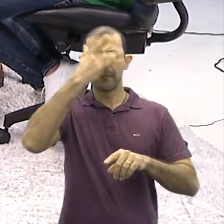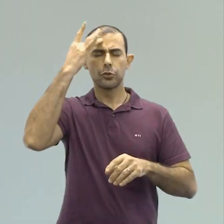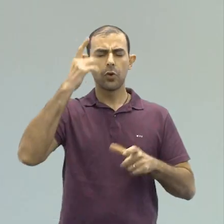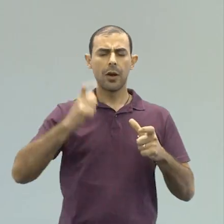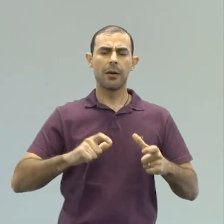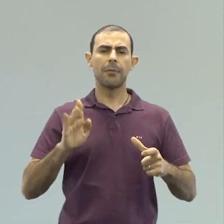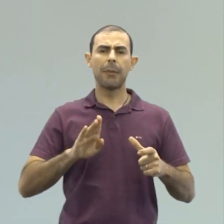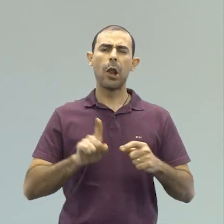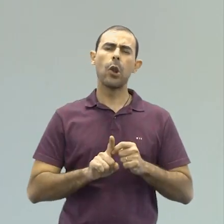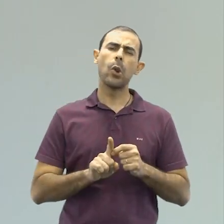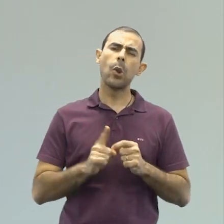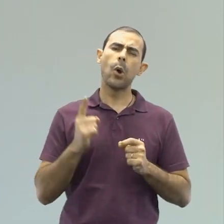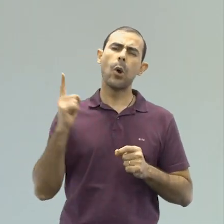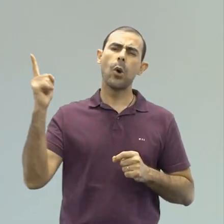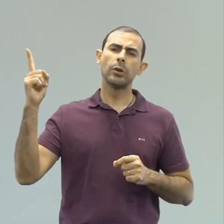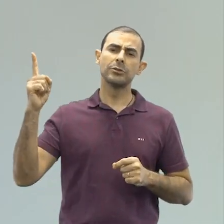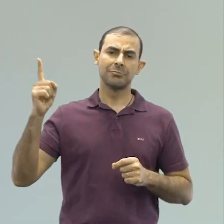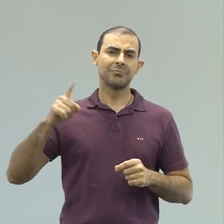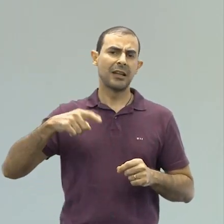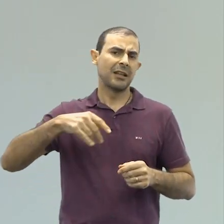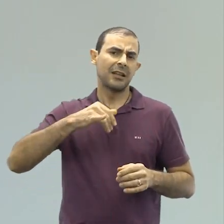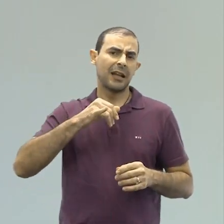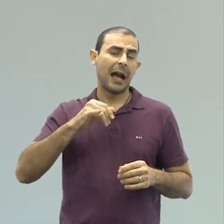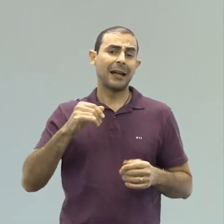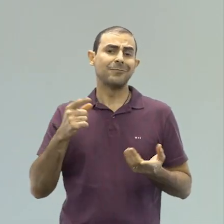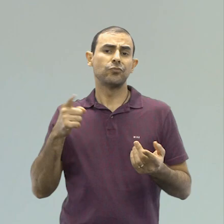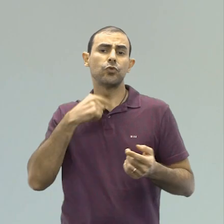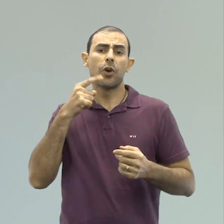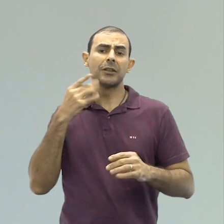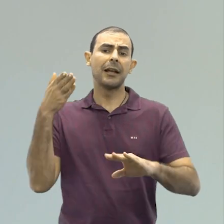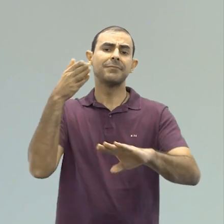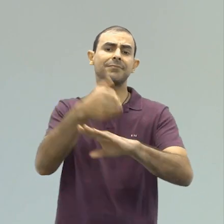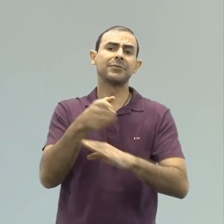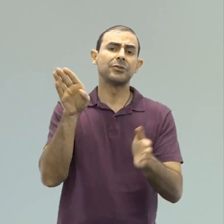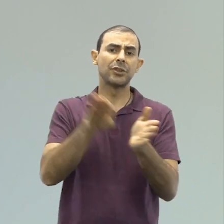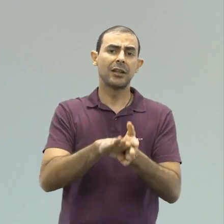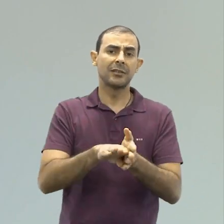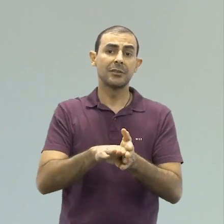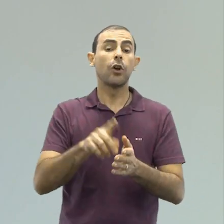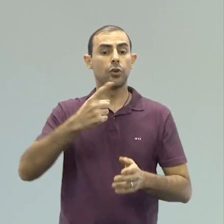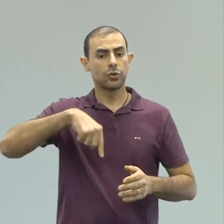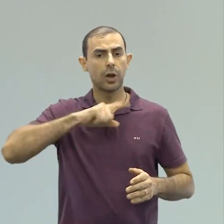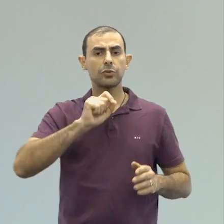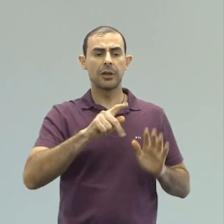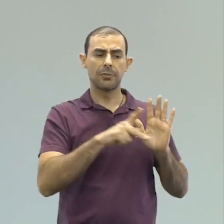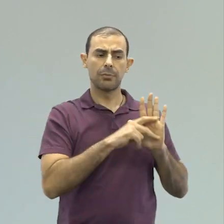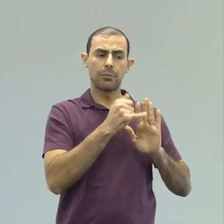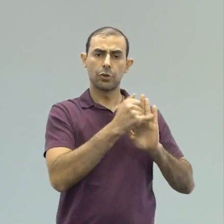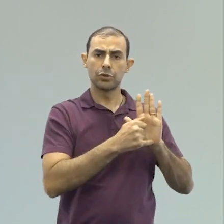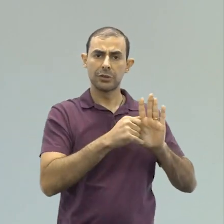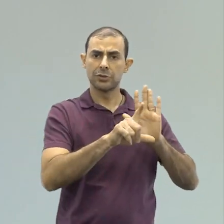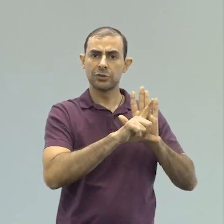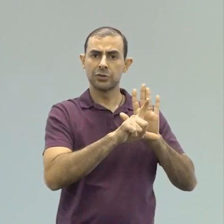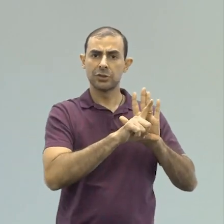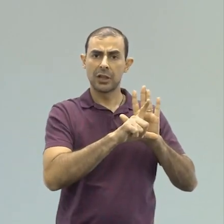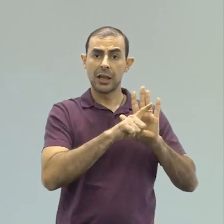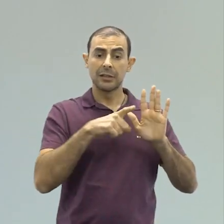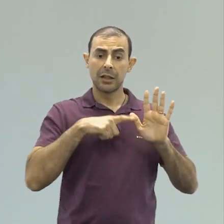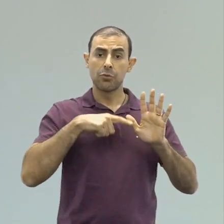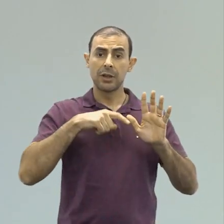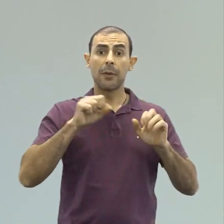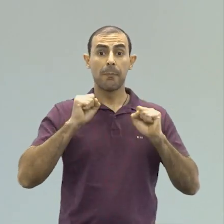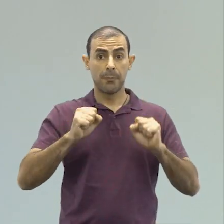como levar o animal até lá. Nós fizemos um projeto de lei que permitia o transporte de animais em gaiolas. E esse projeto deveria